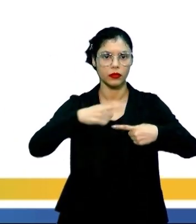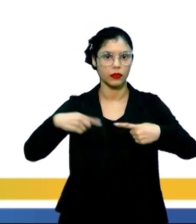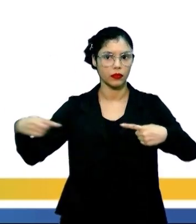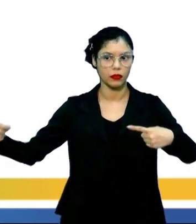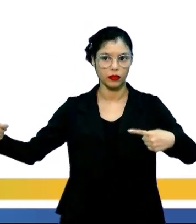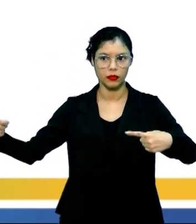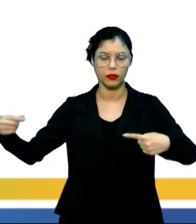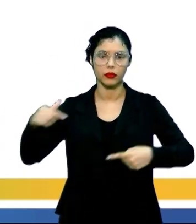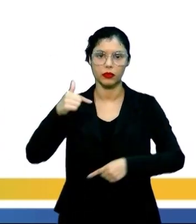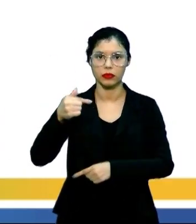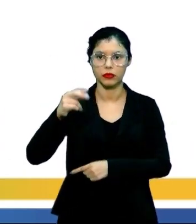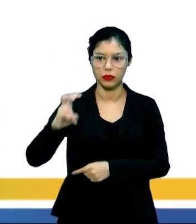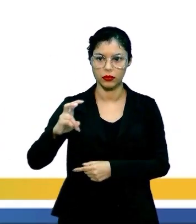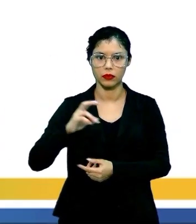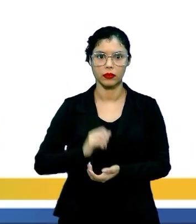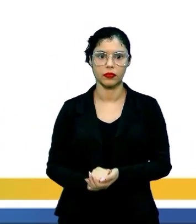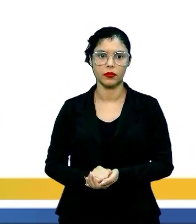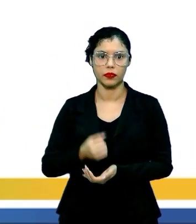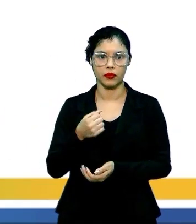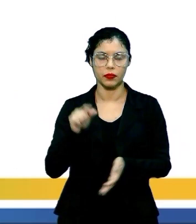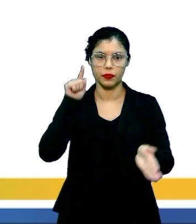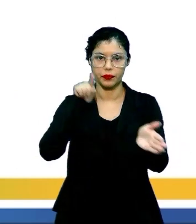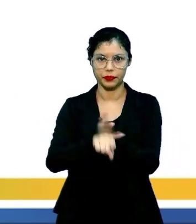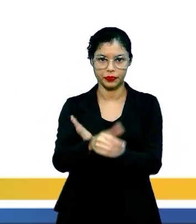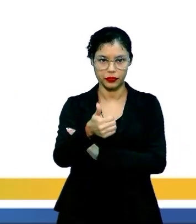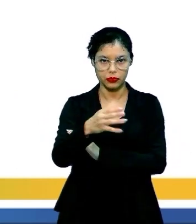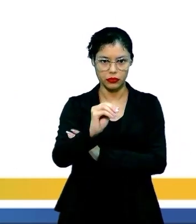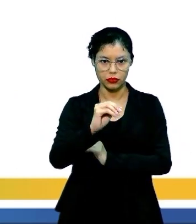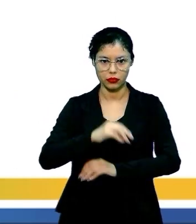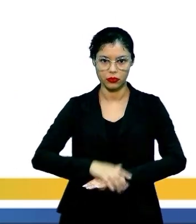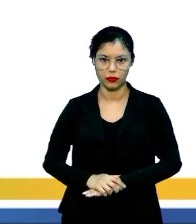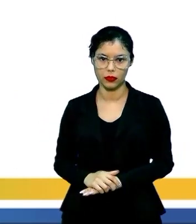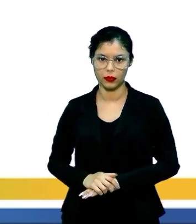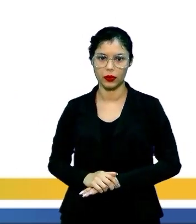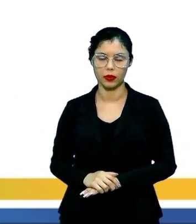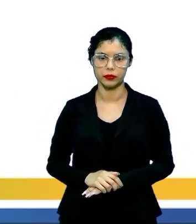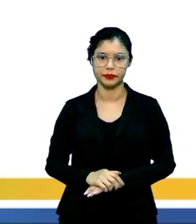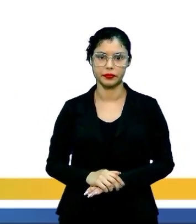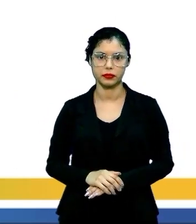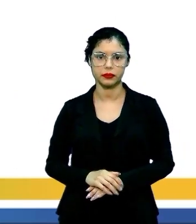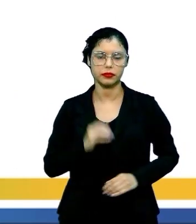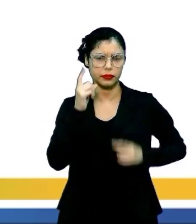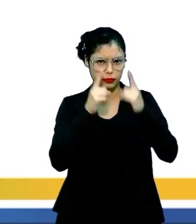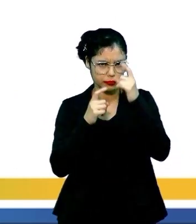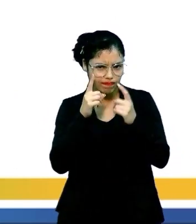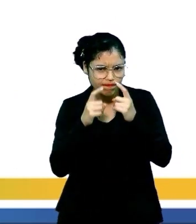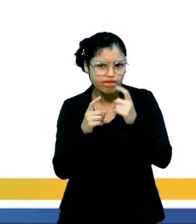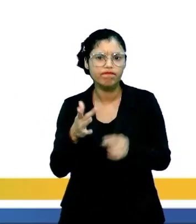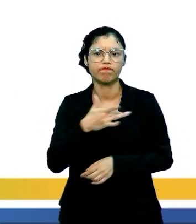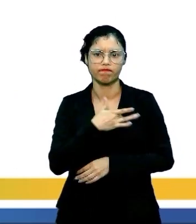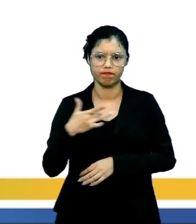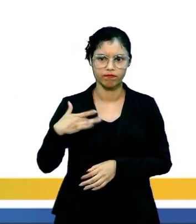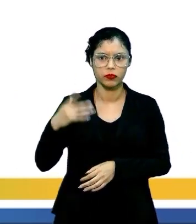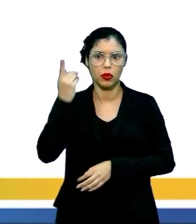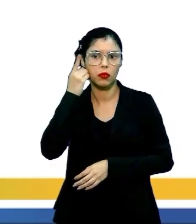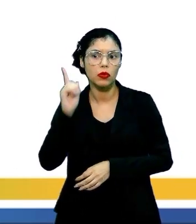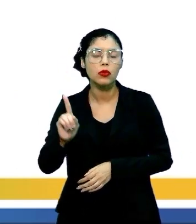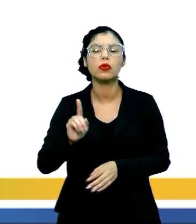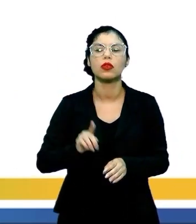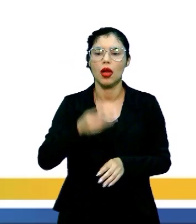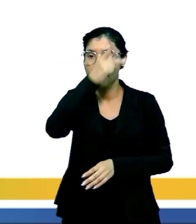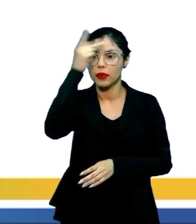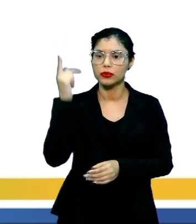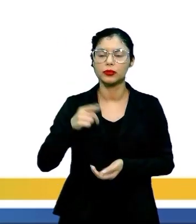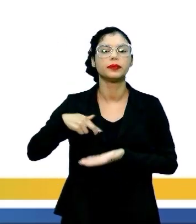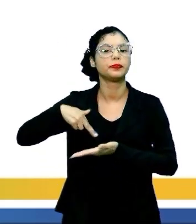mesma página do livro. Página 75, questão 10. Preocupada com sua saúde, uma pessoa comprou uma